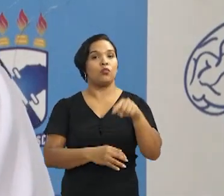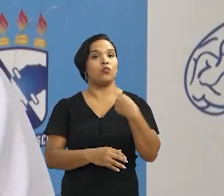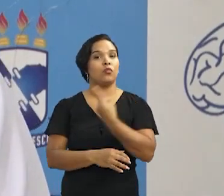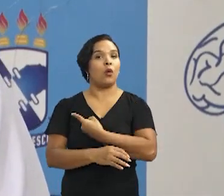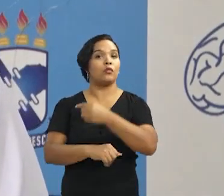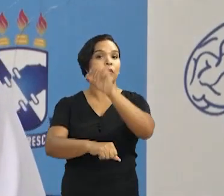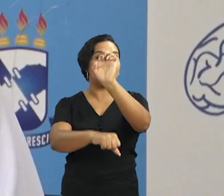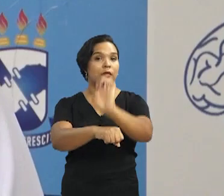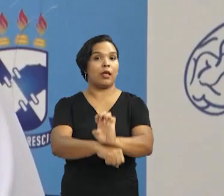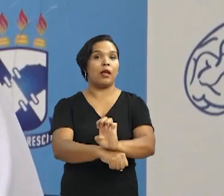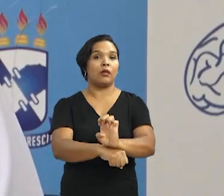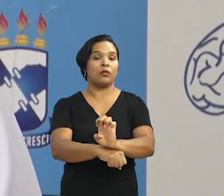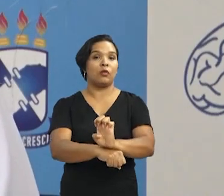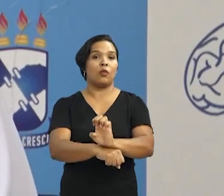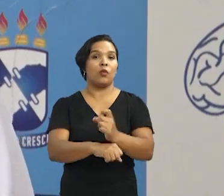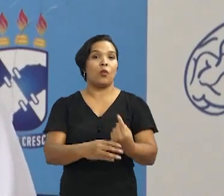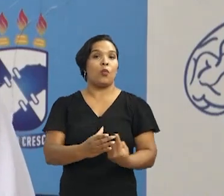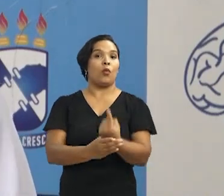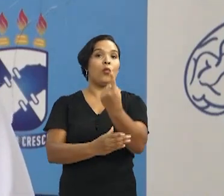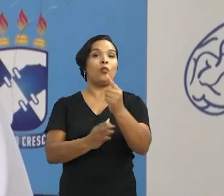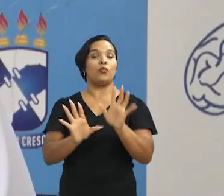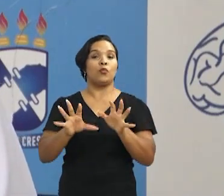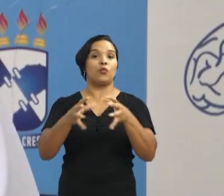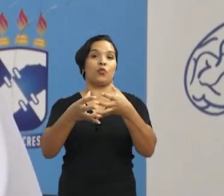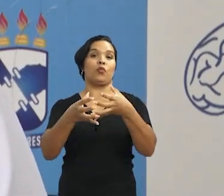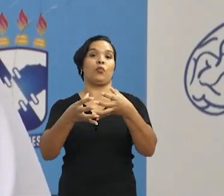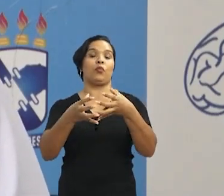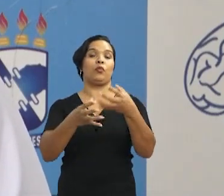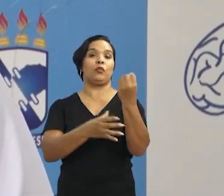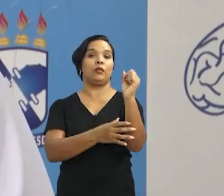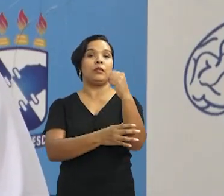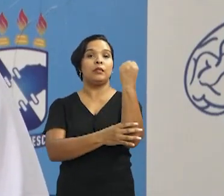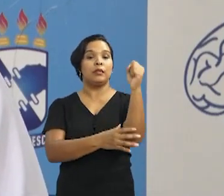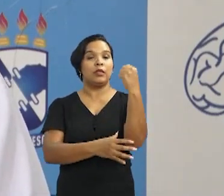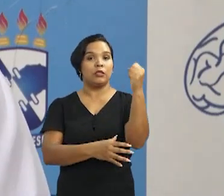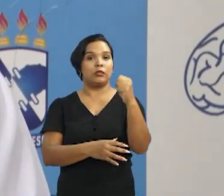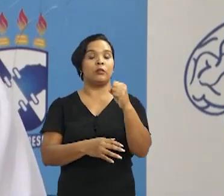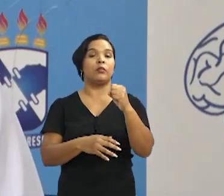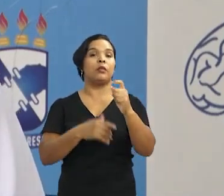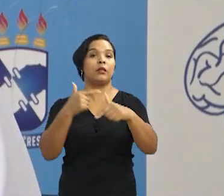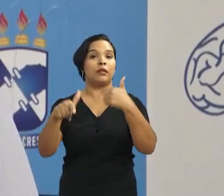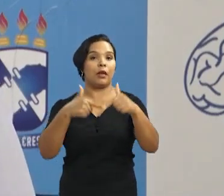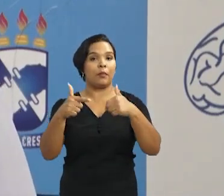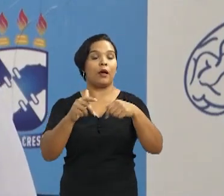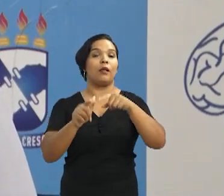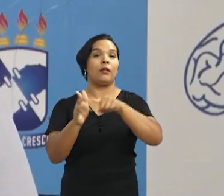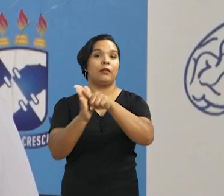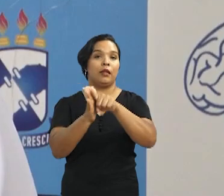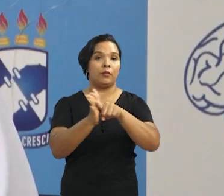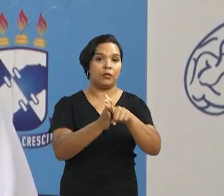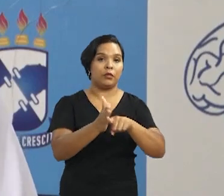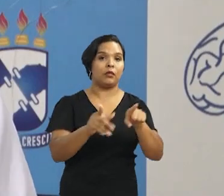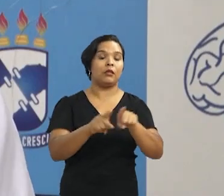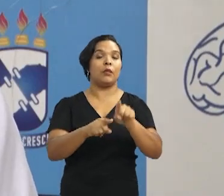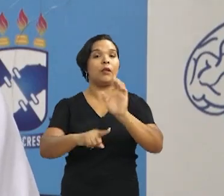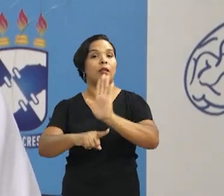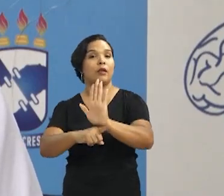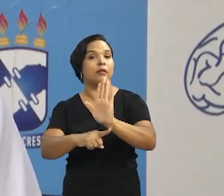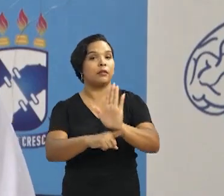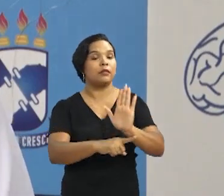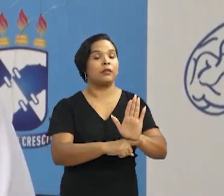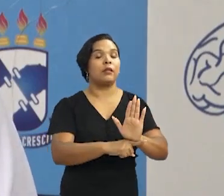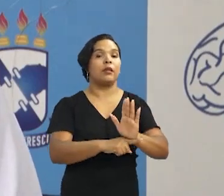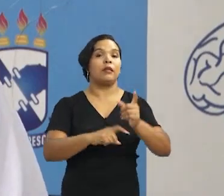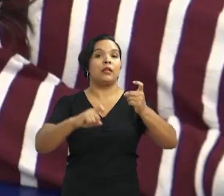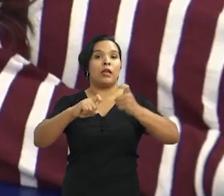no nosso estado, nós somos o único grupo hoje no estado de Sergipe que atua no âmbito da pesquisa e da